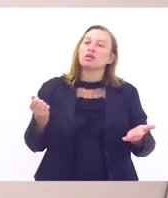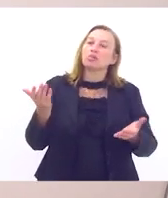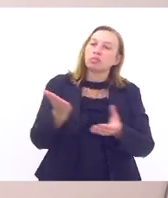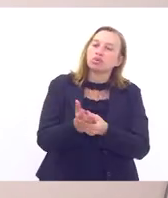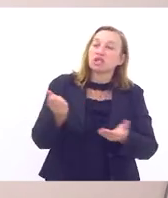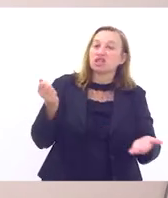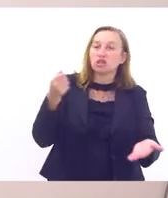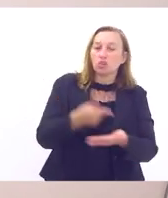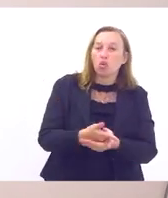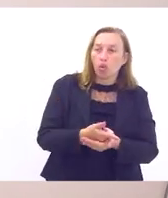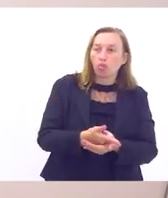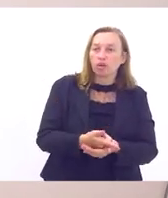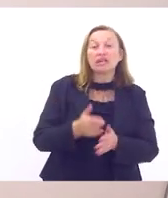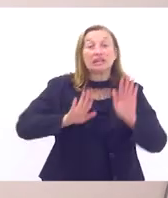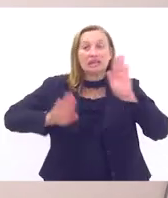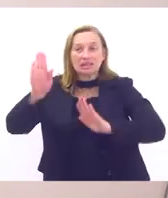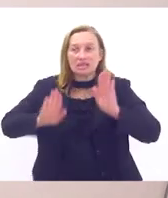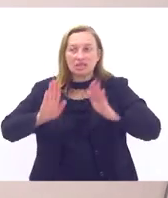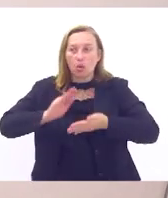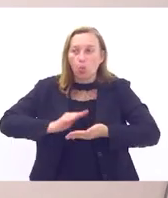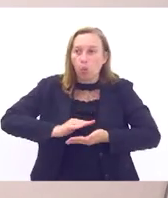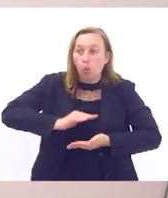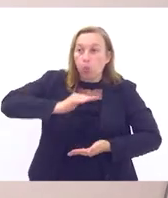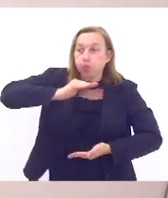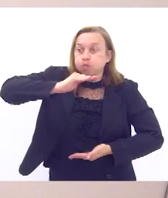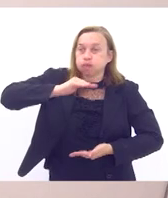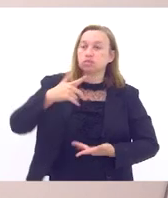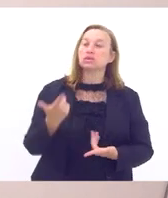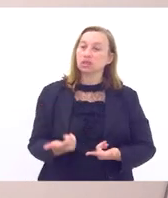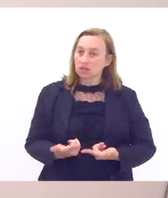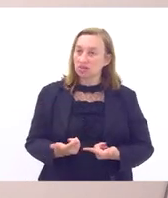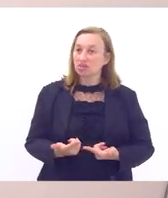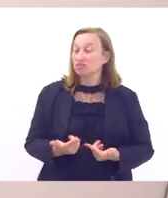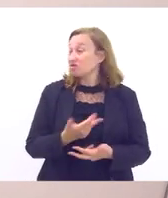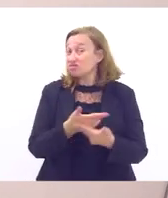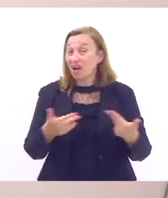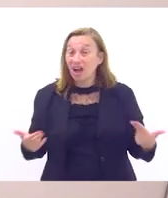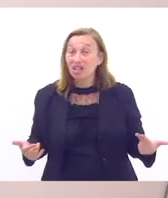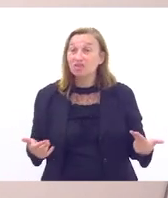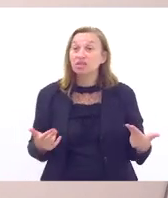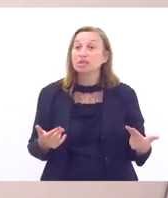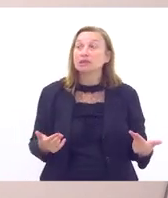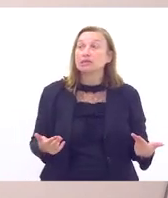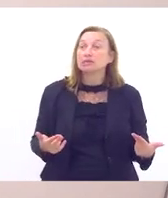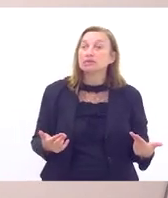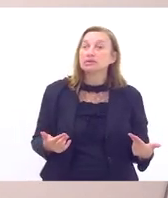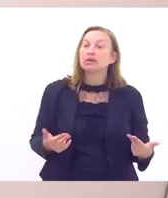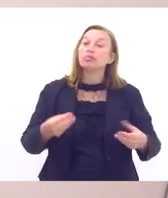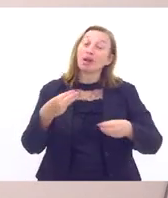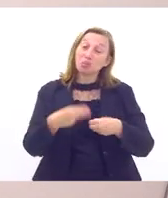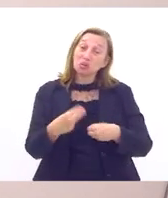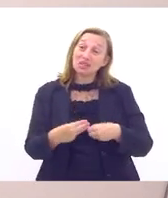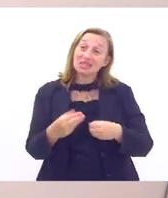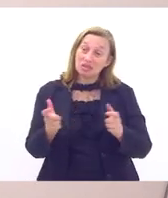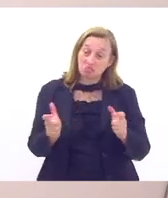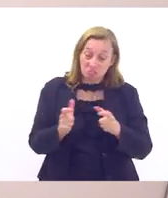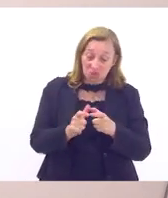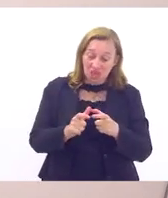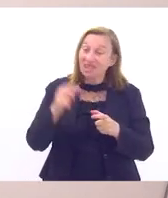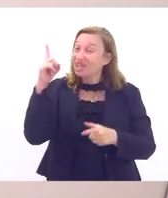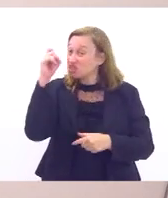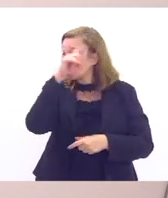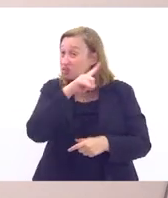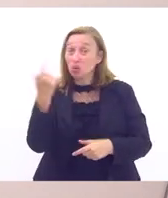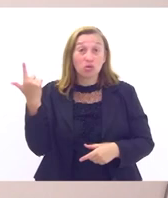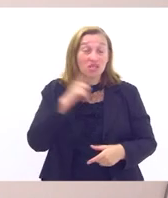e tal. É um volume muito grande, né? A saúde demanda muita coisa e para municípios pequenos é muito difícil